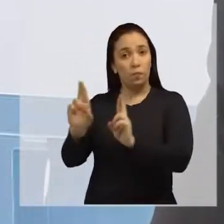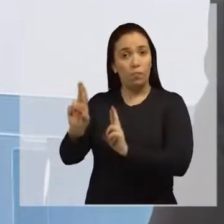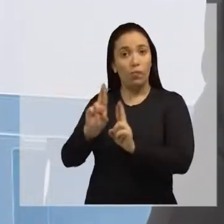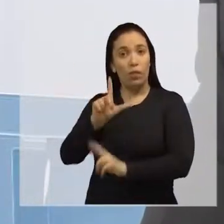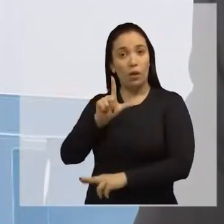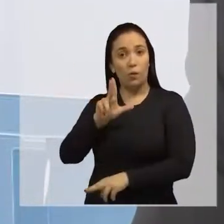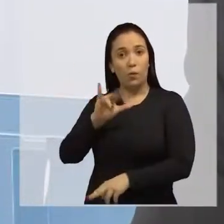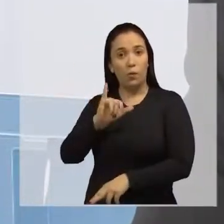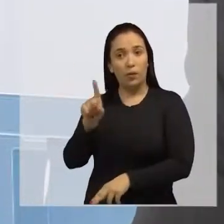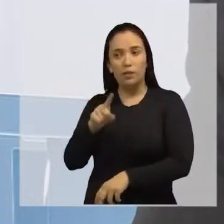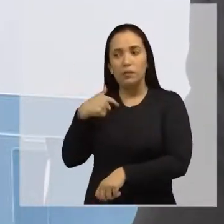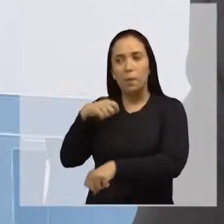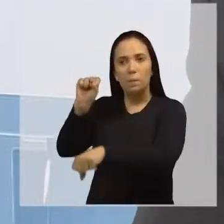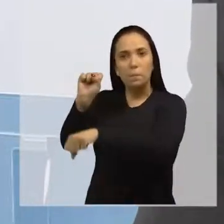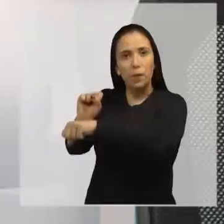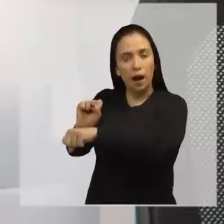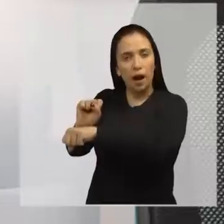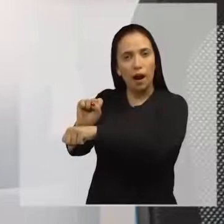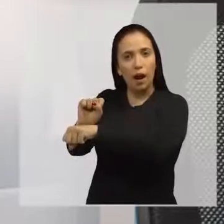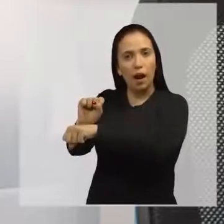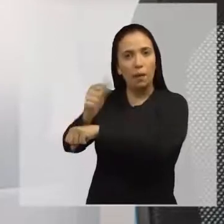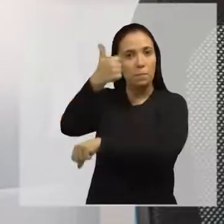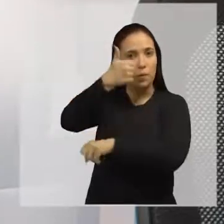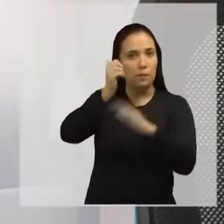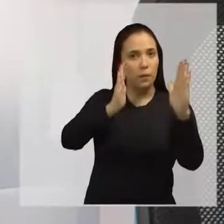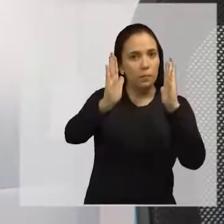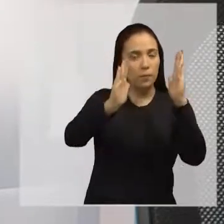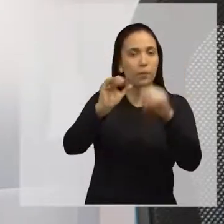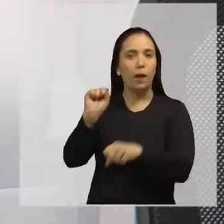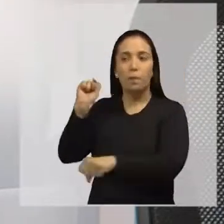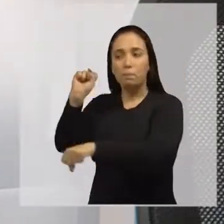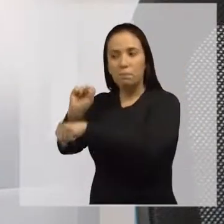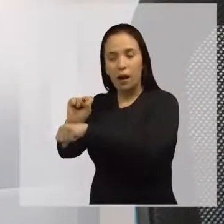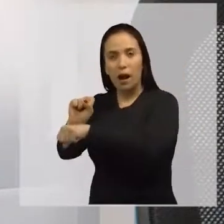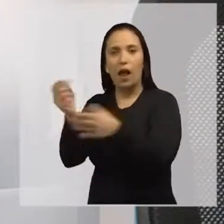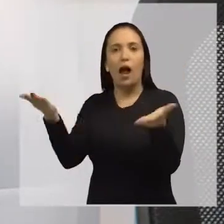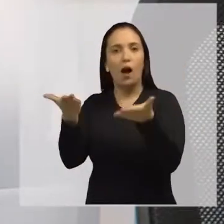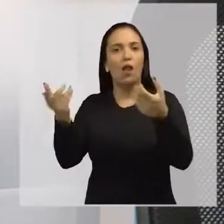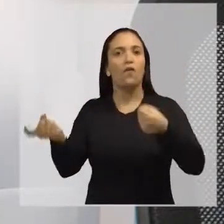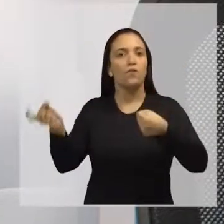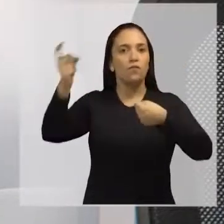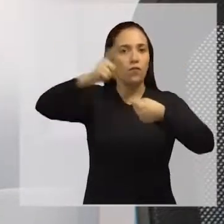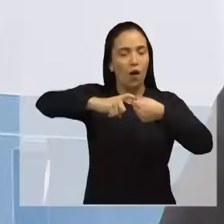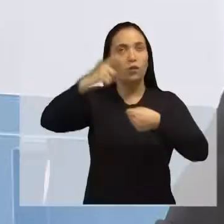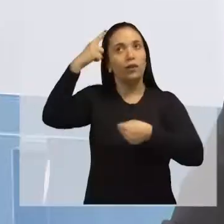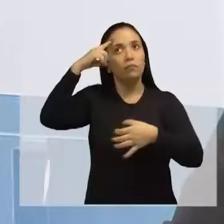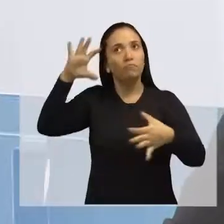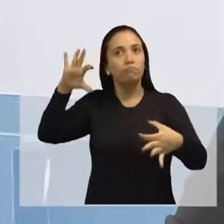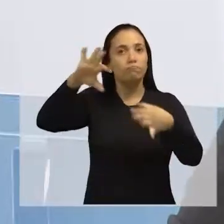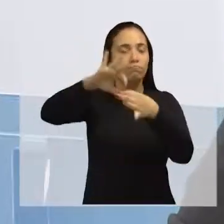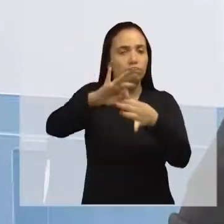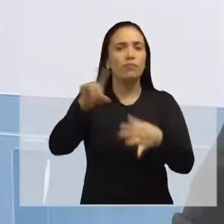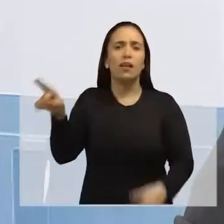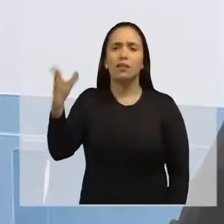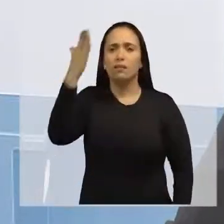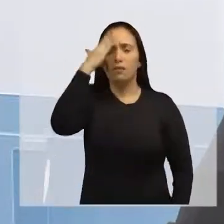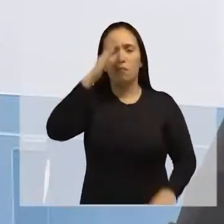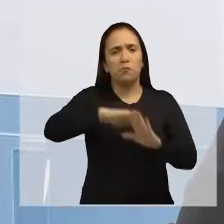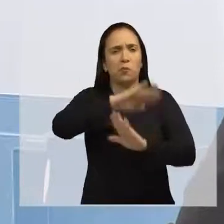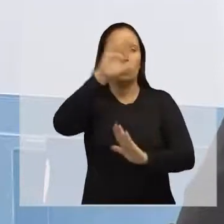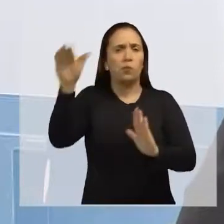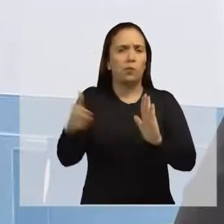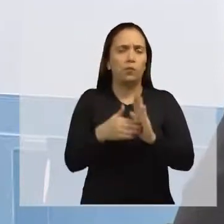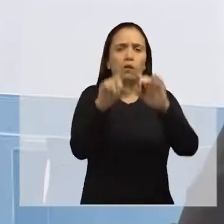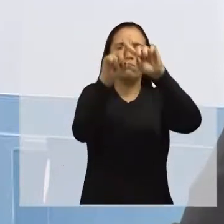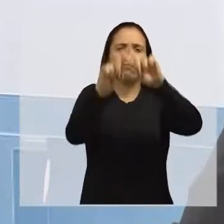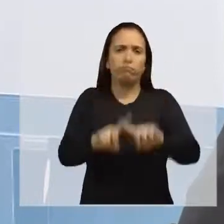Está aqui, ele aqui. Cadê o Luiz? Apareceu o Luiz. Está aí o Luiz, parado até agora. Porque o Luiz sabe tudo de todas as Copas. É uma